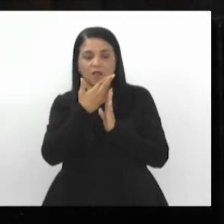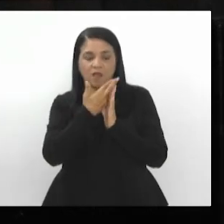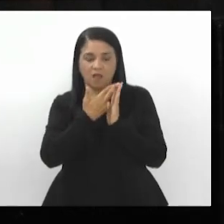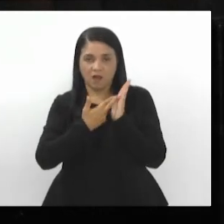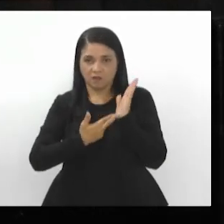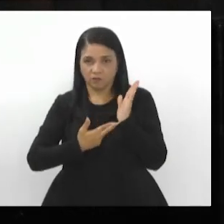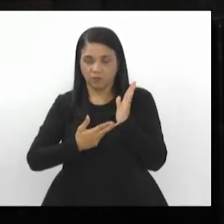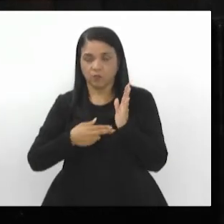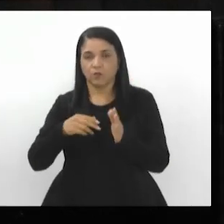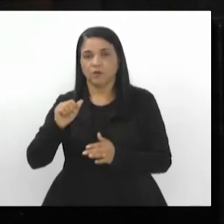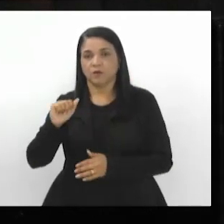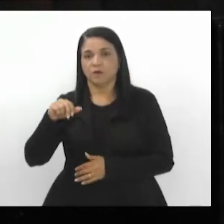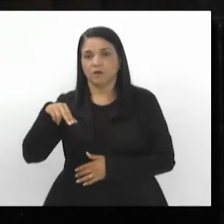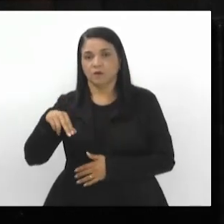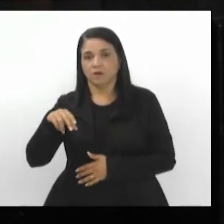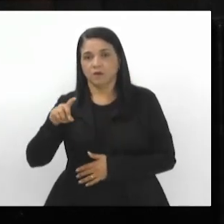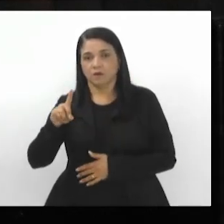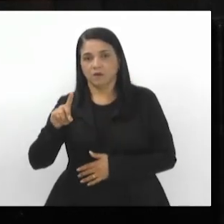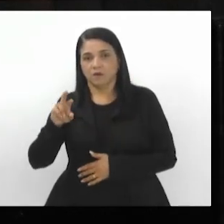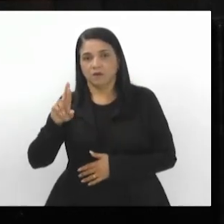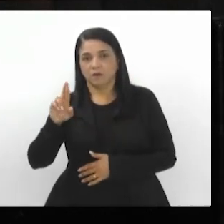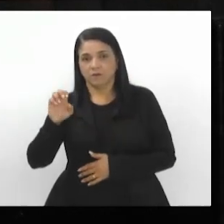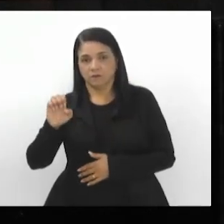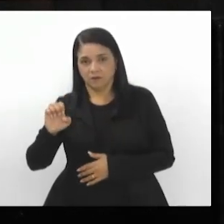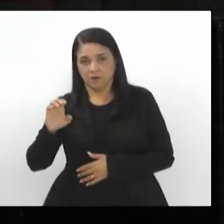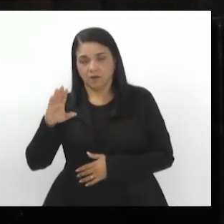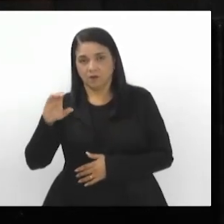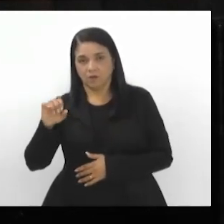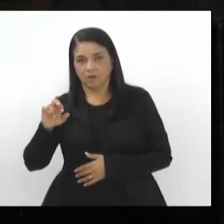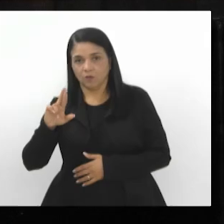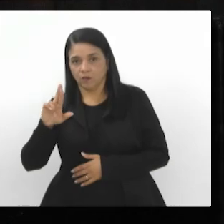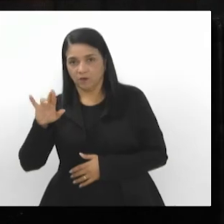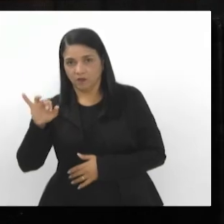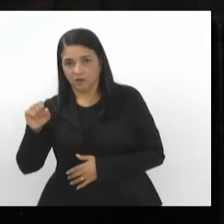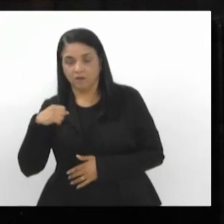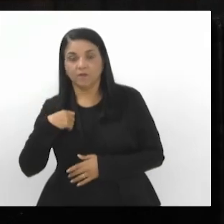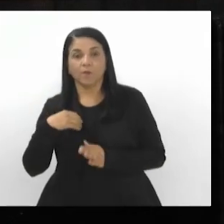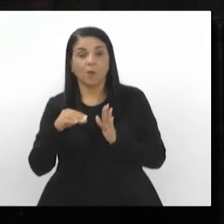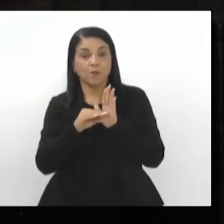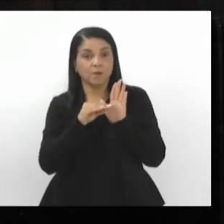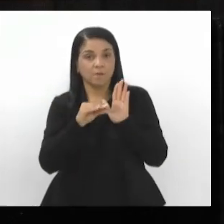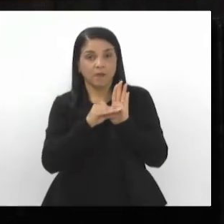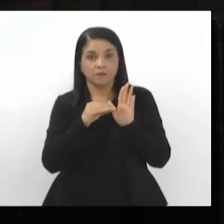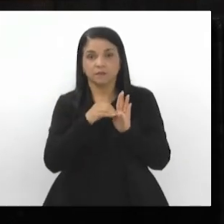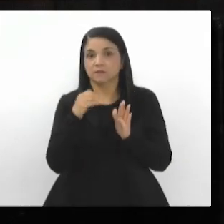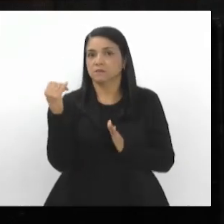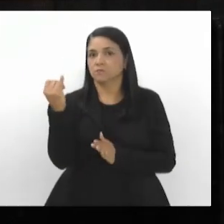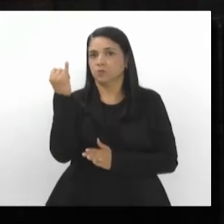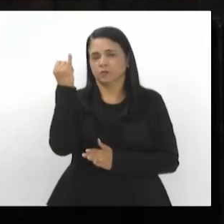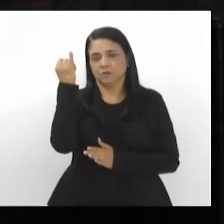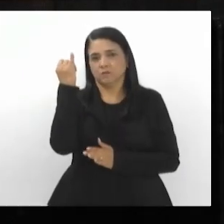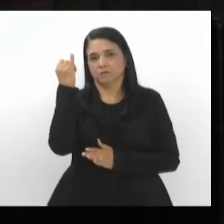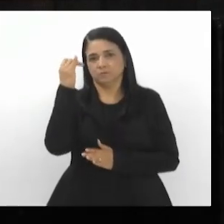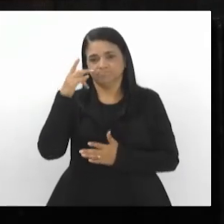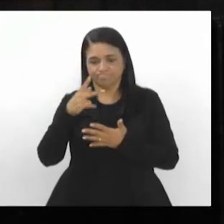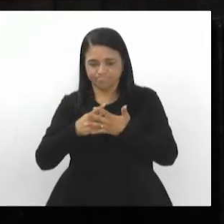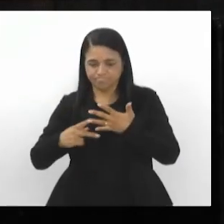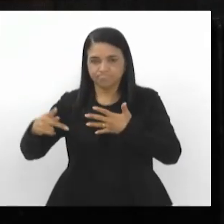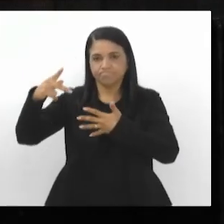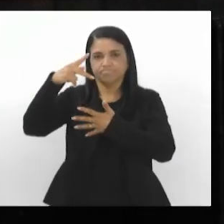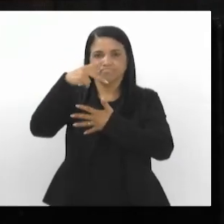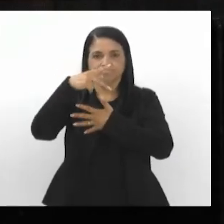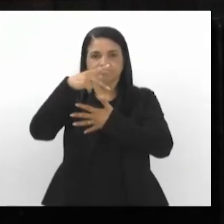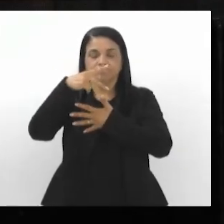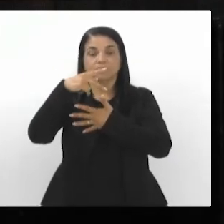André Correia, como emendas de prioridade. E nós